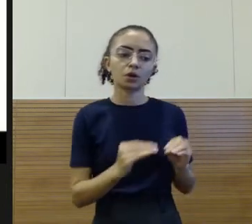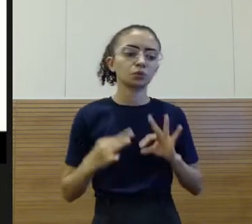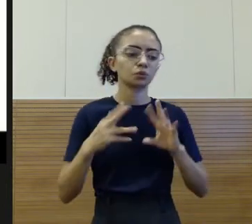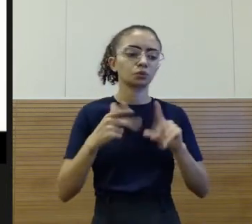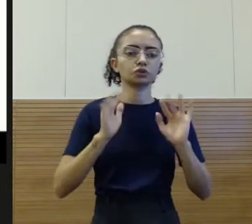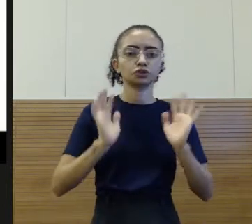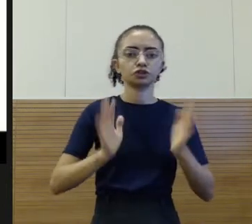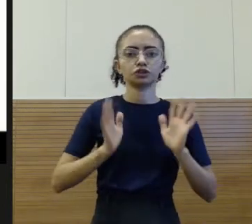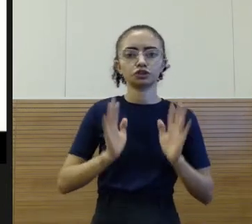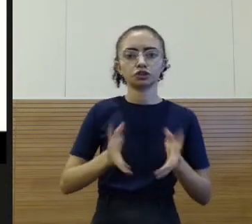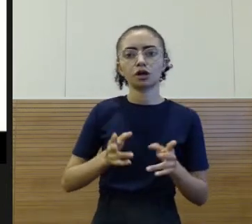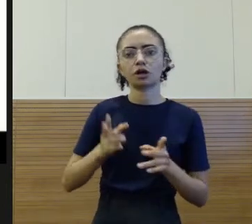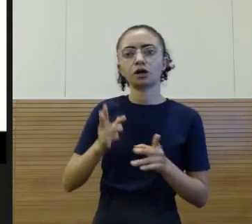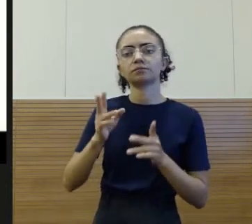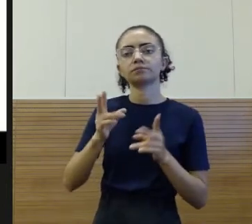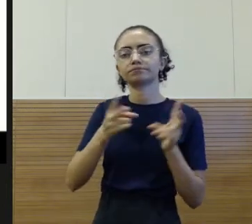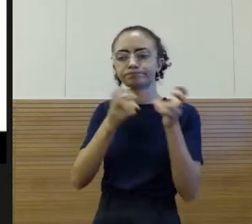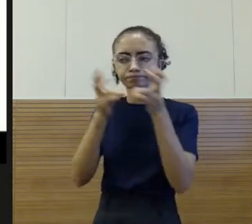sistema.